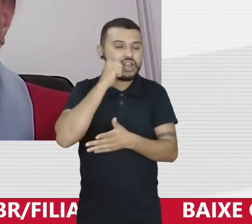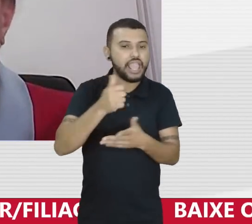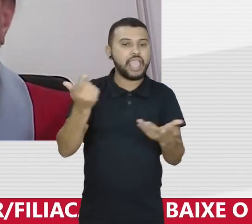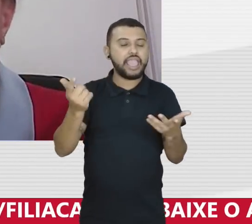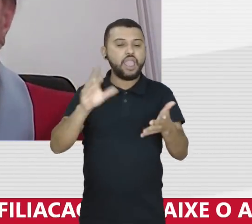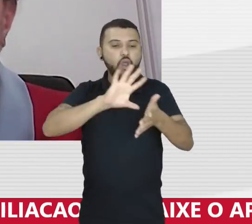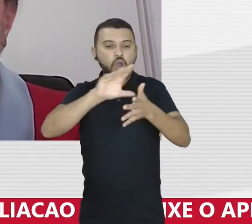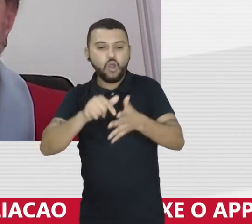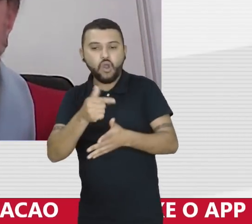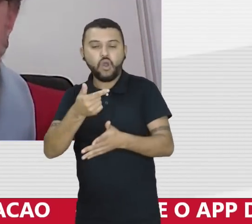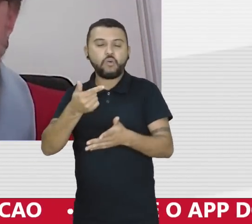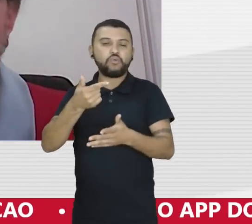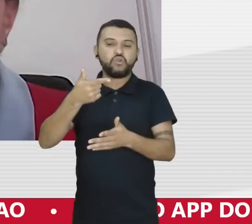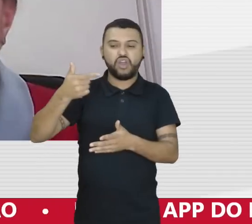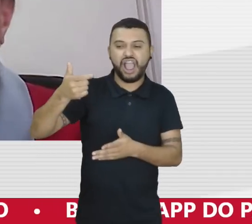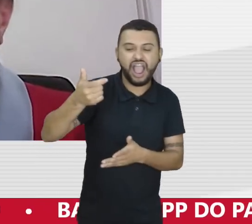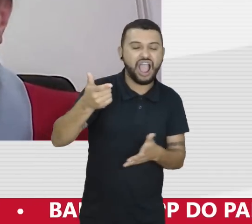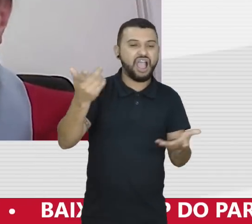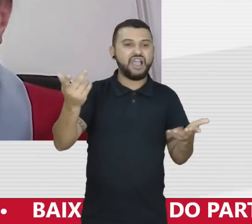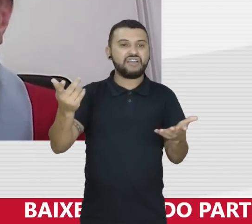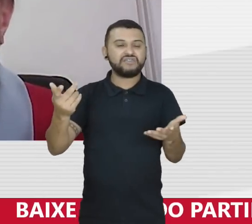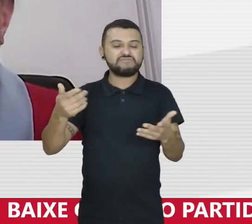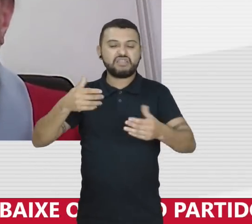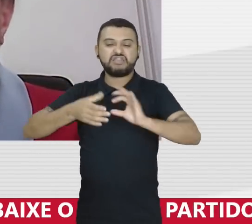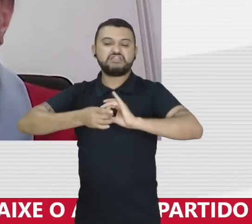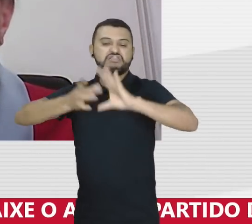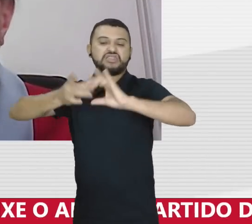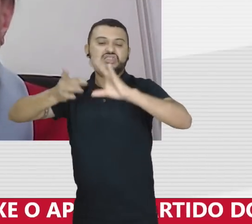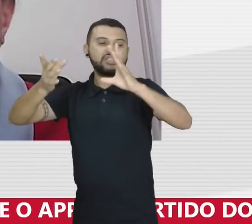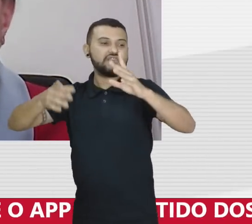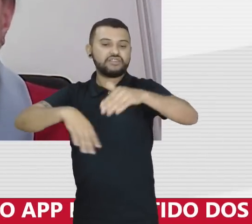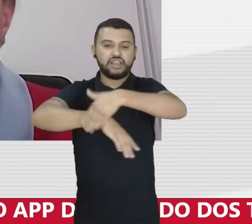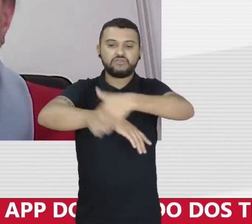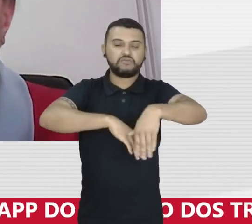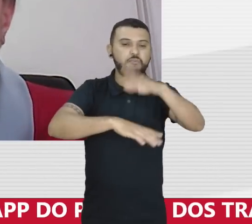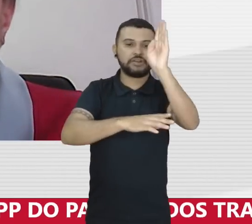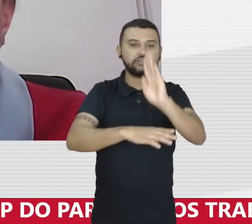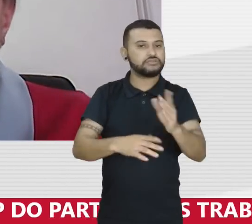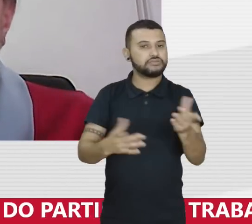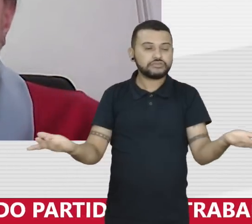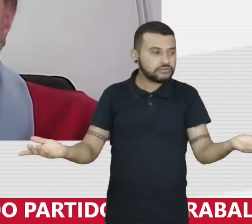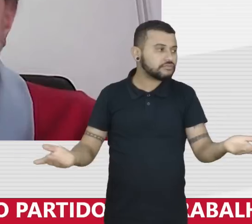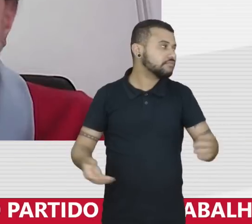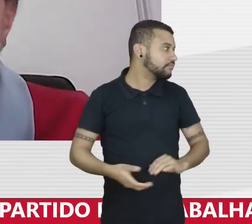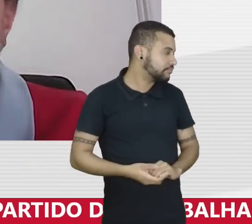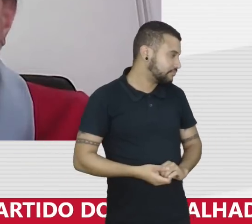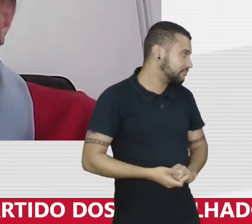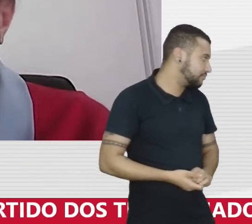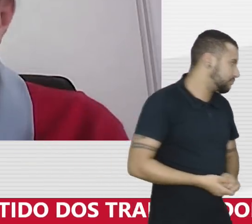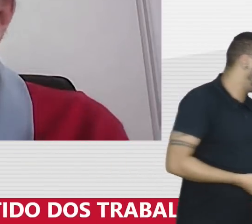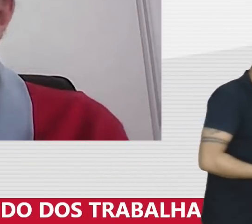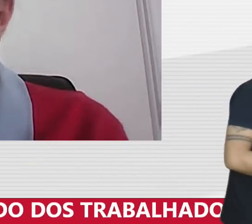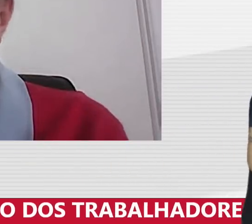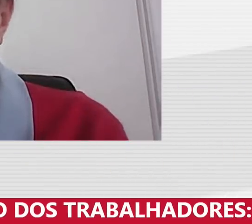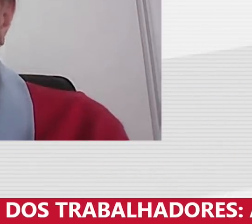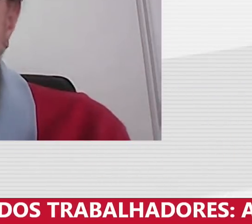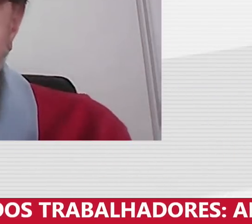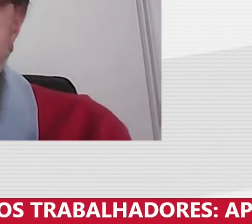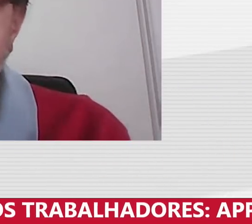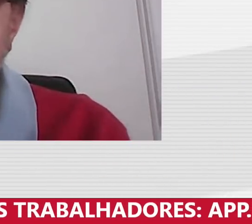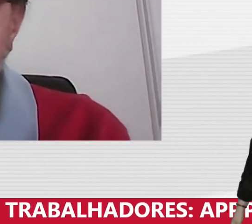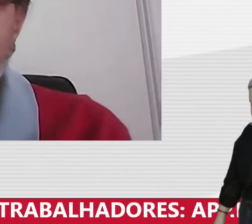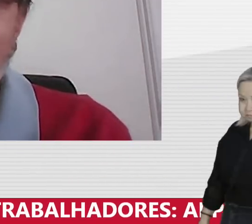ao tráfico de pessoas nas rodovias brasileiras, né? E, vamos dizer